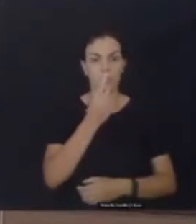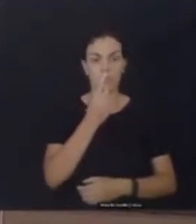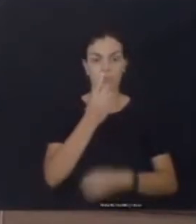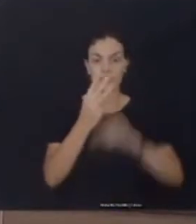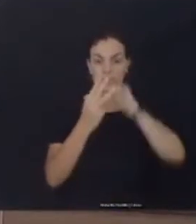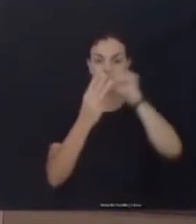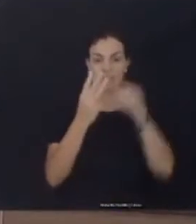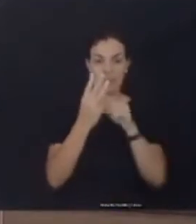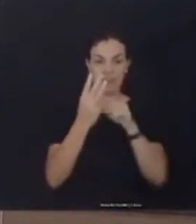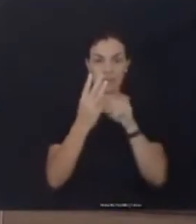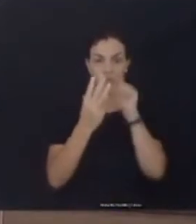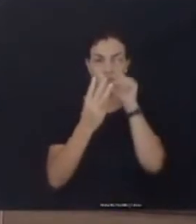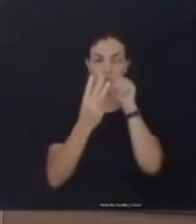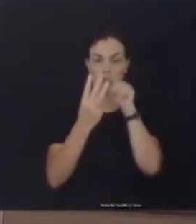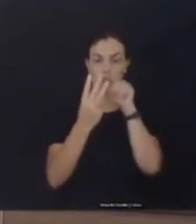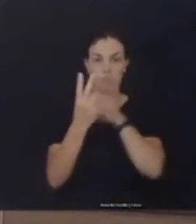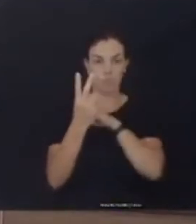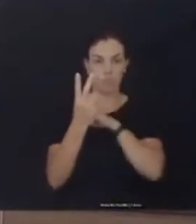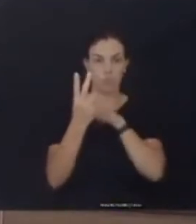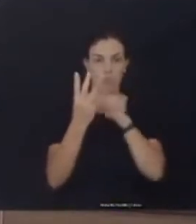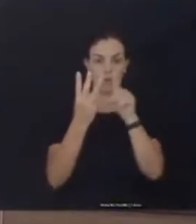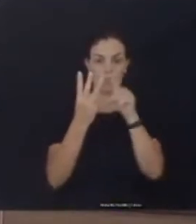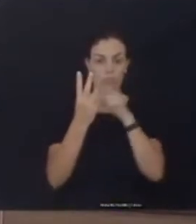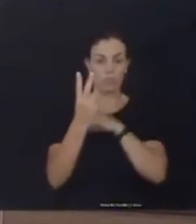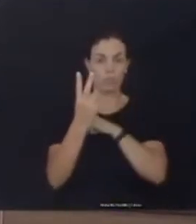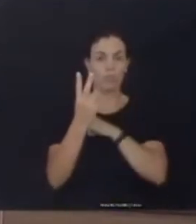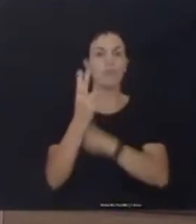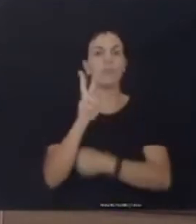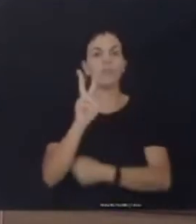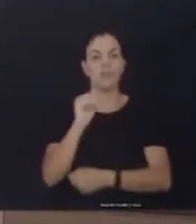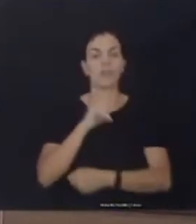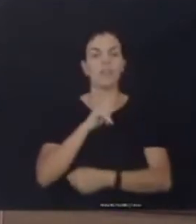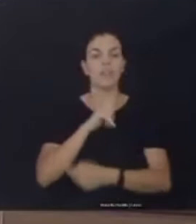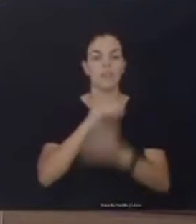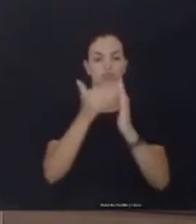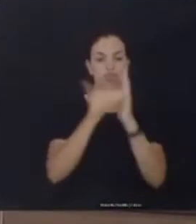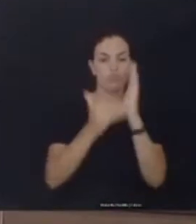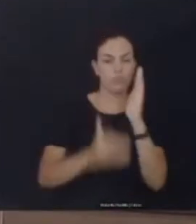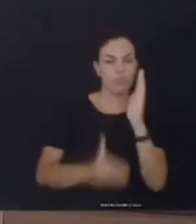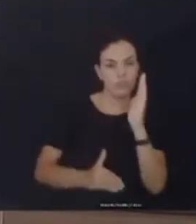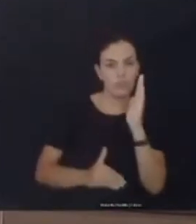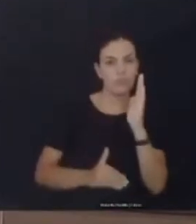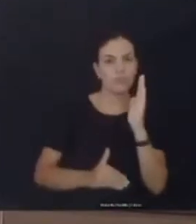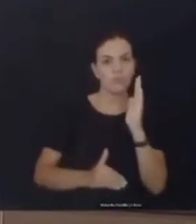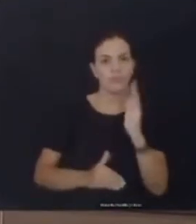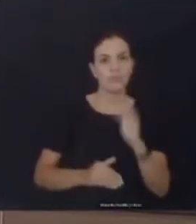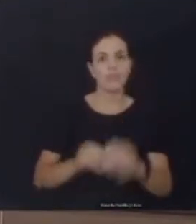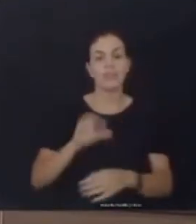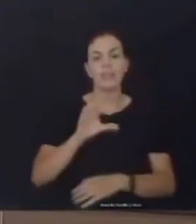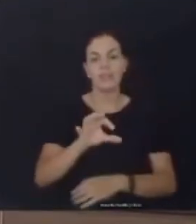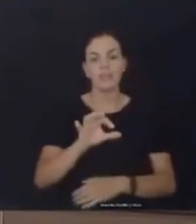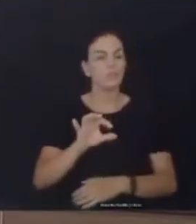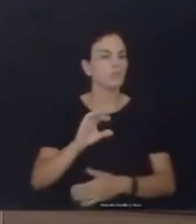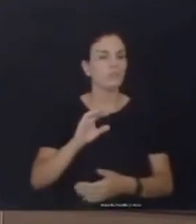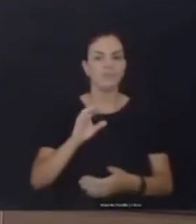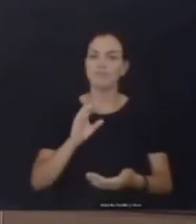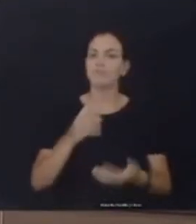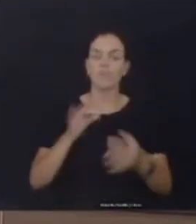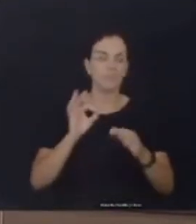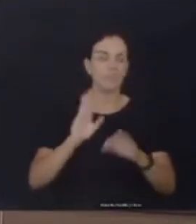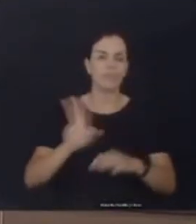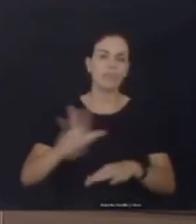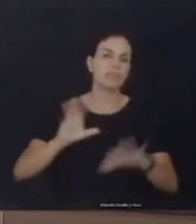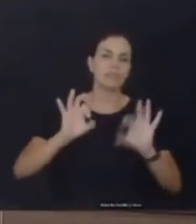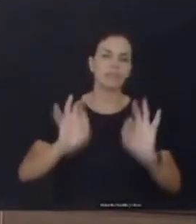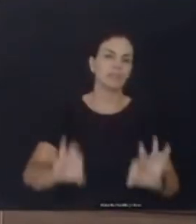1 de cada 3 servidores, terão uma diminuição real nos vencimentos. E isto é injusto.